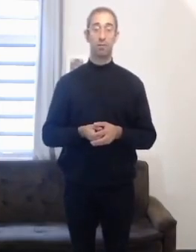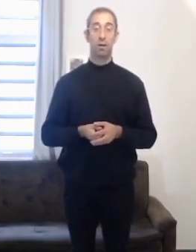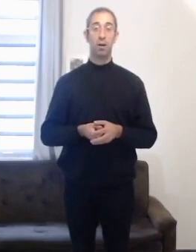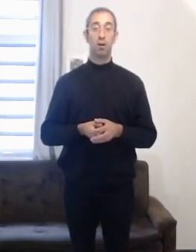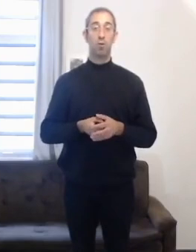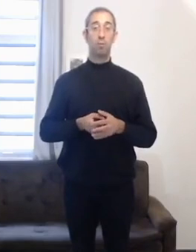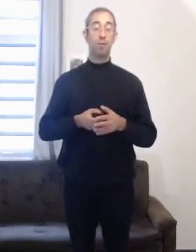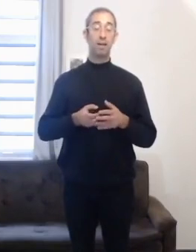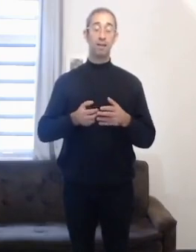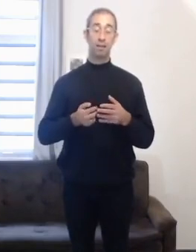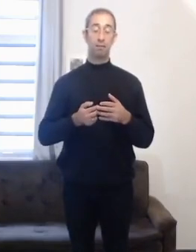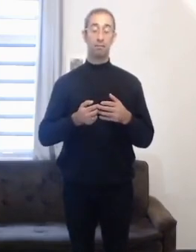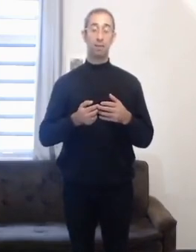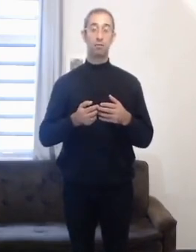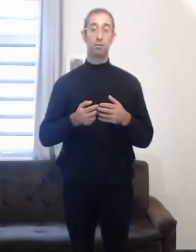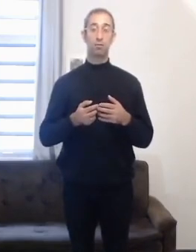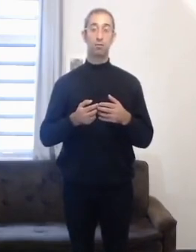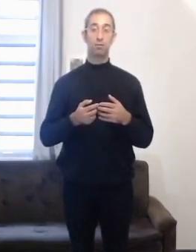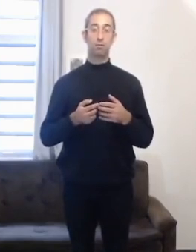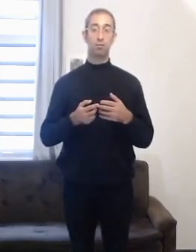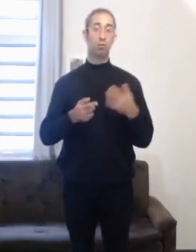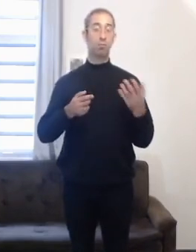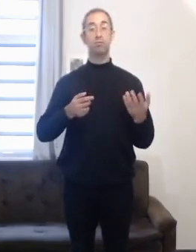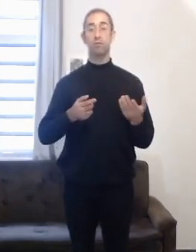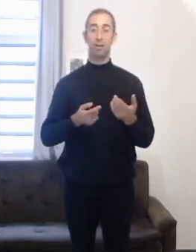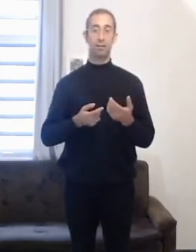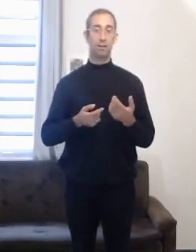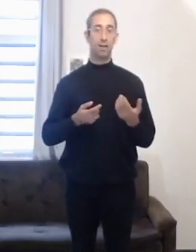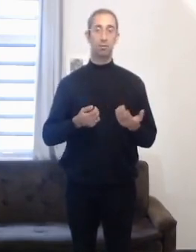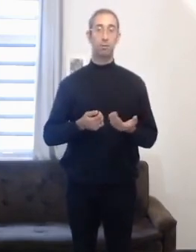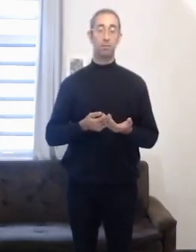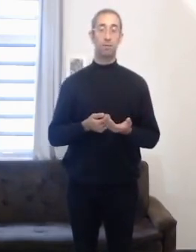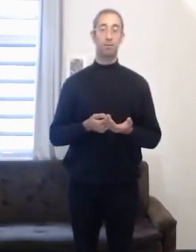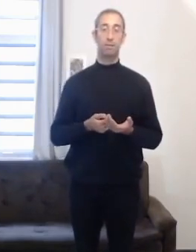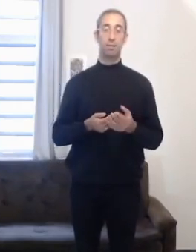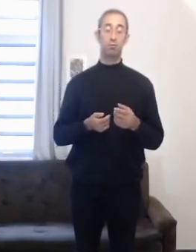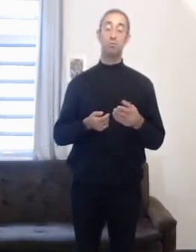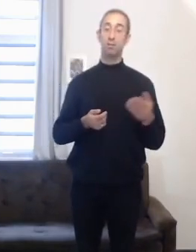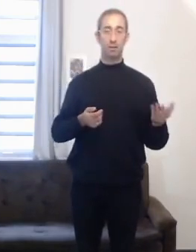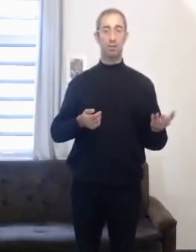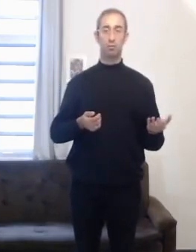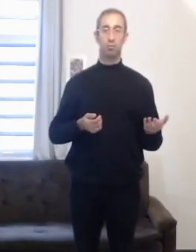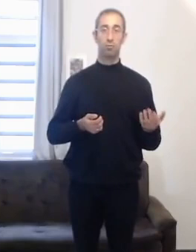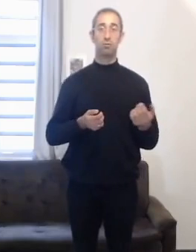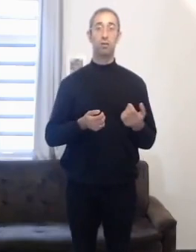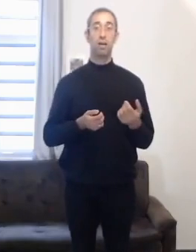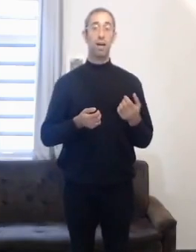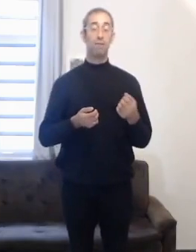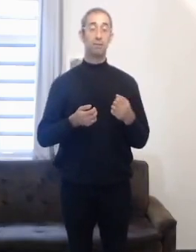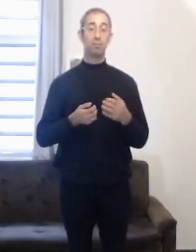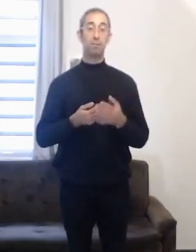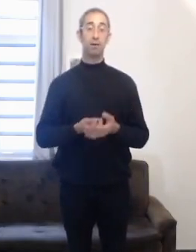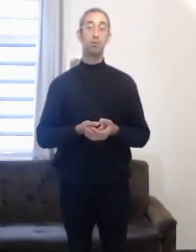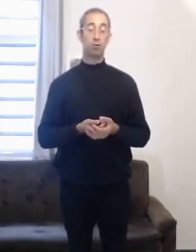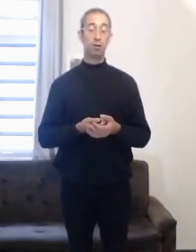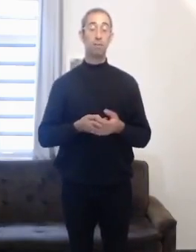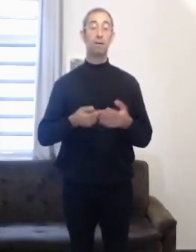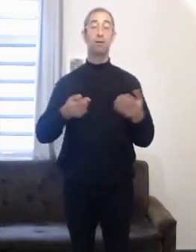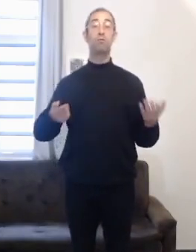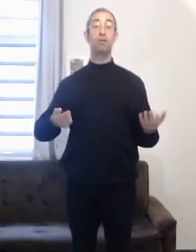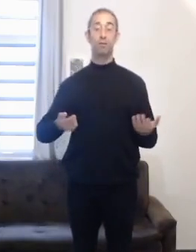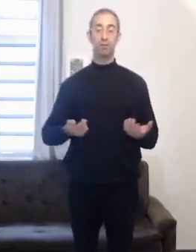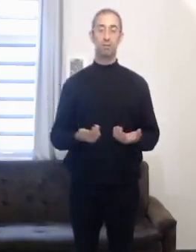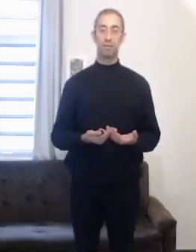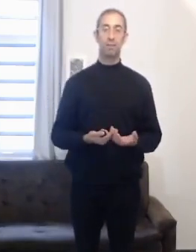tá? Uma maneira mais comum de falar sobre problema de pesquisa, uma das maneiras comuns, é fazer uma pergunta. Qual que